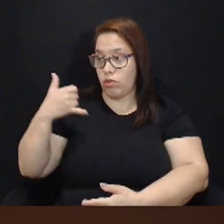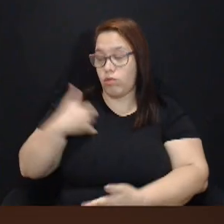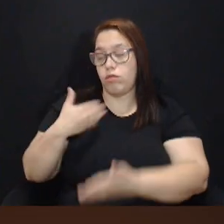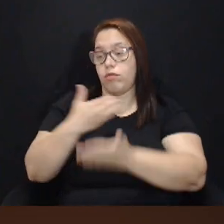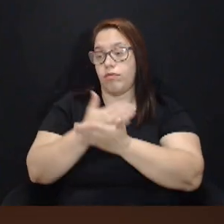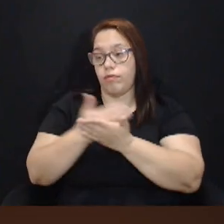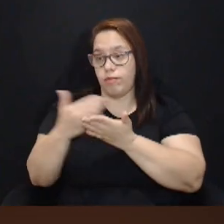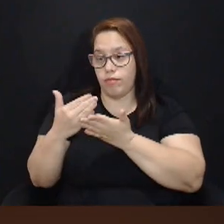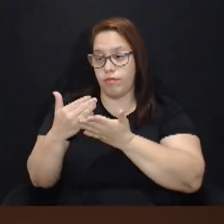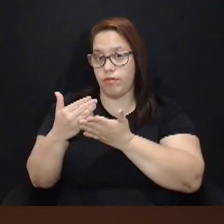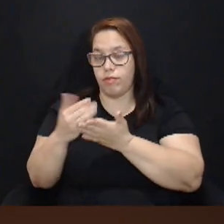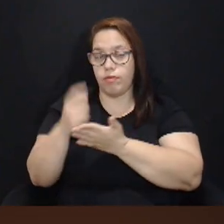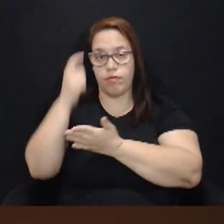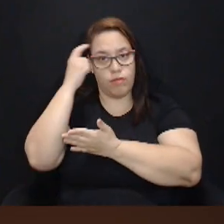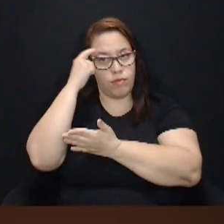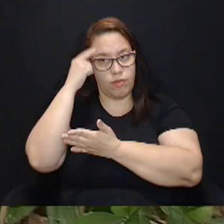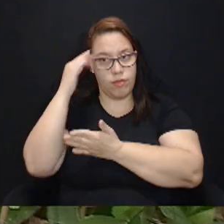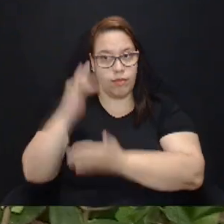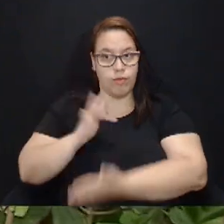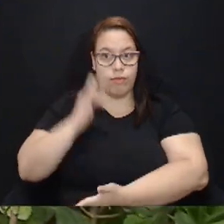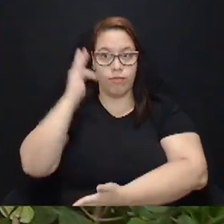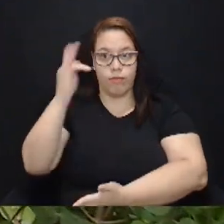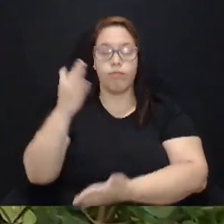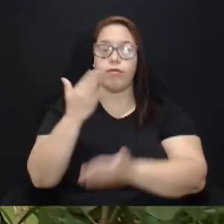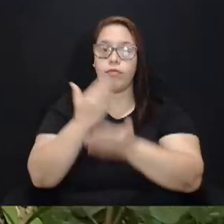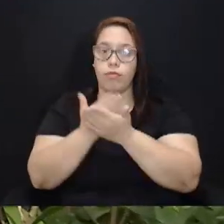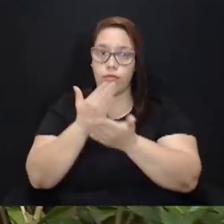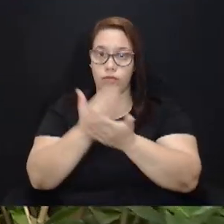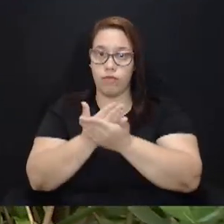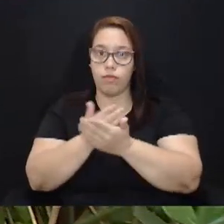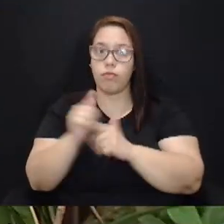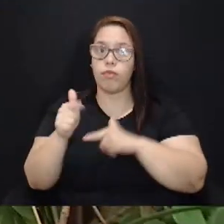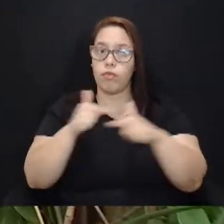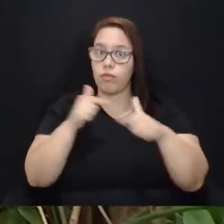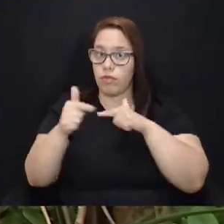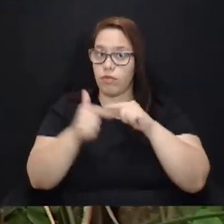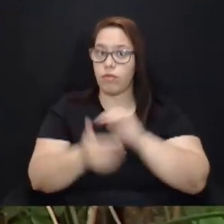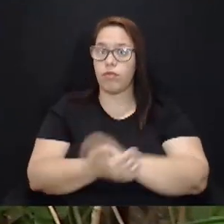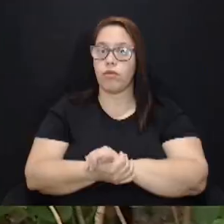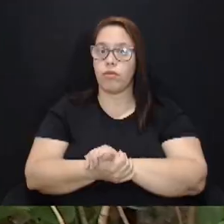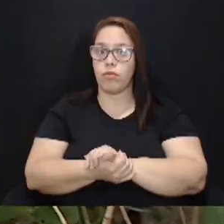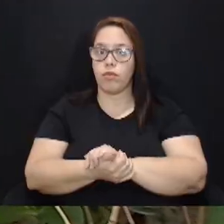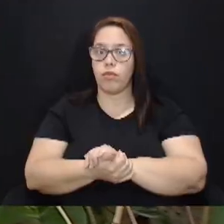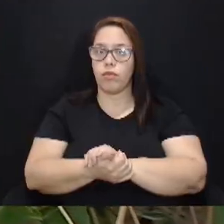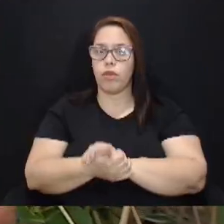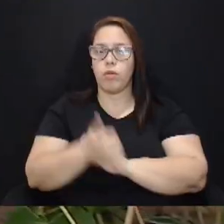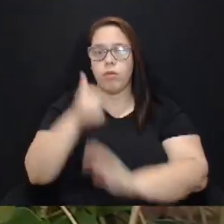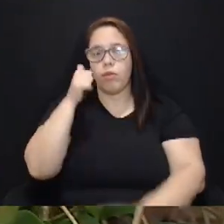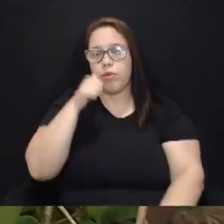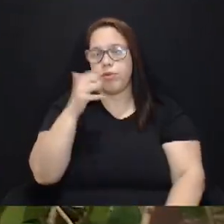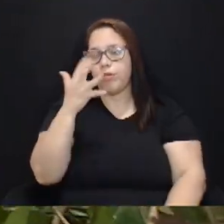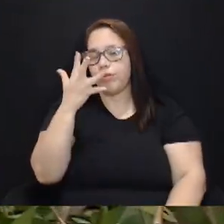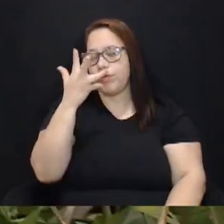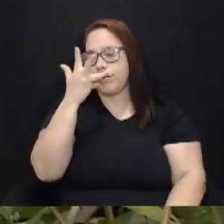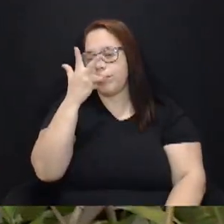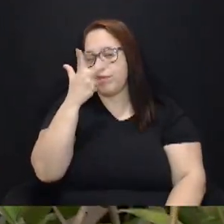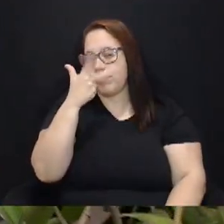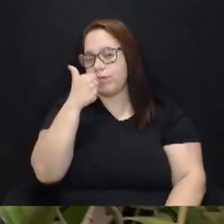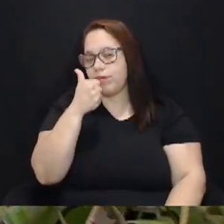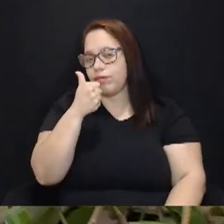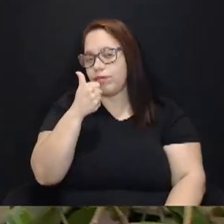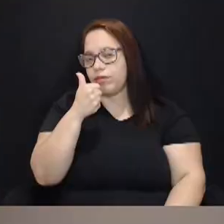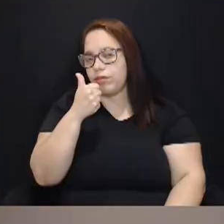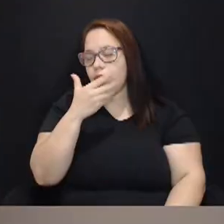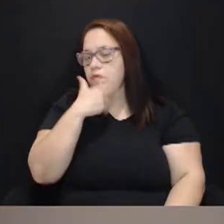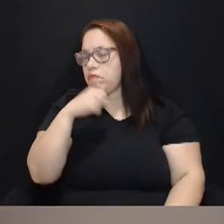pensar no futuro, estudar, estava trabalhando, uma menina bonita, sabe? Não por ser pai, mas quem